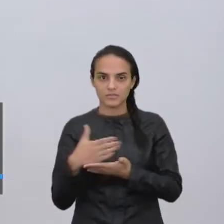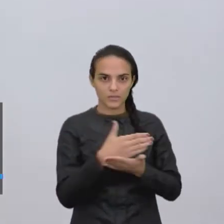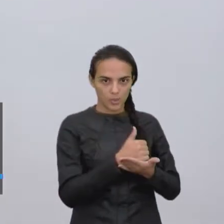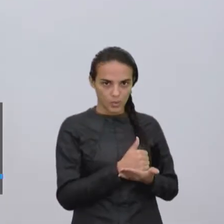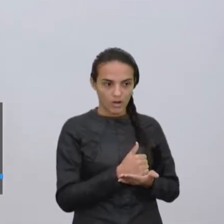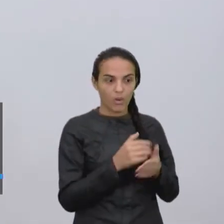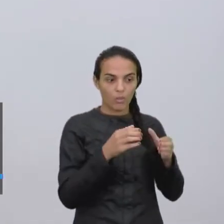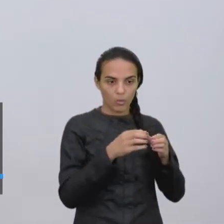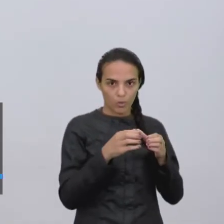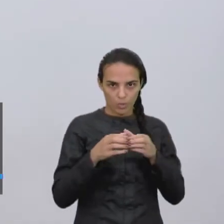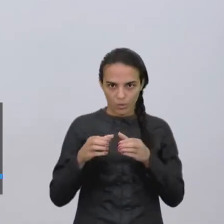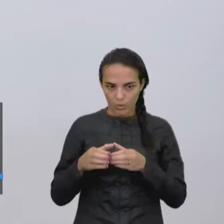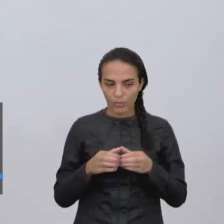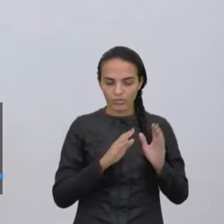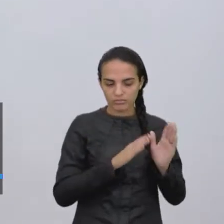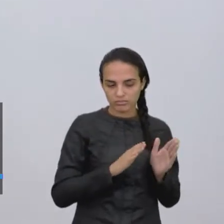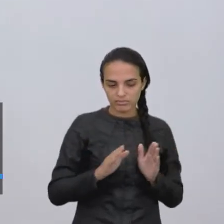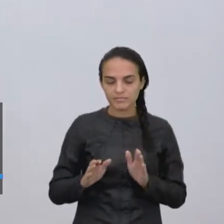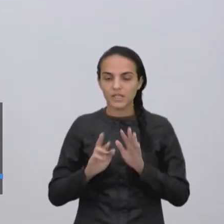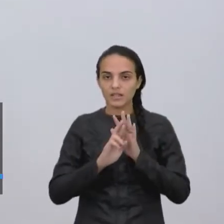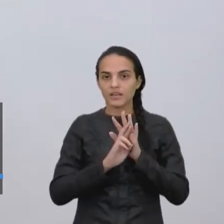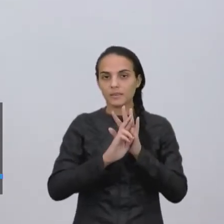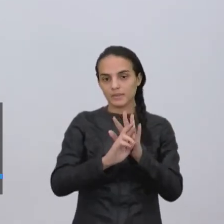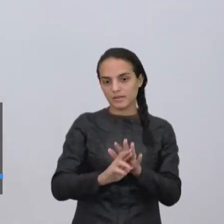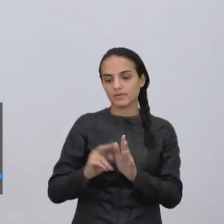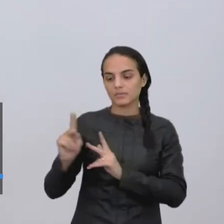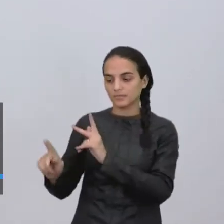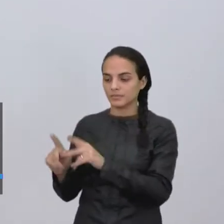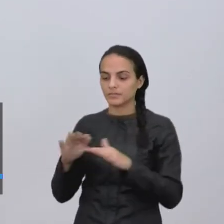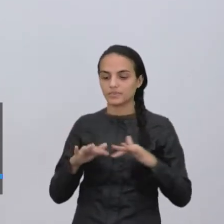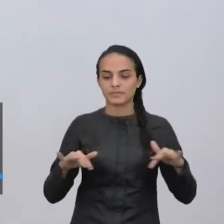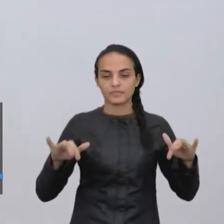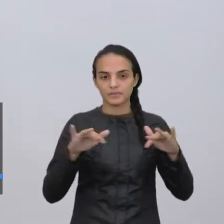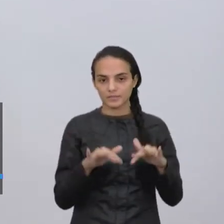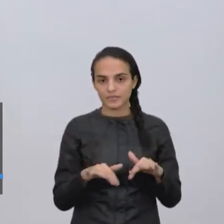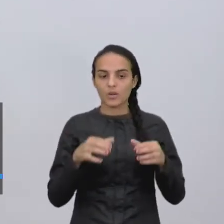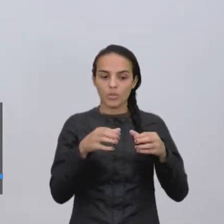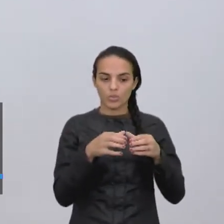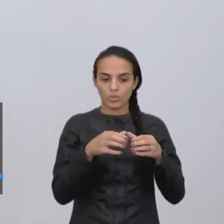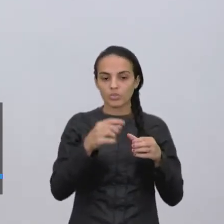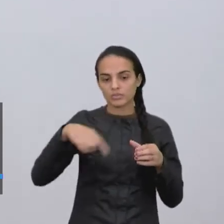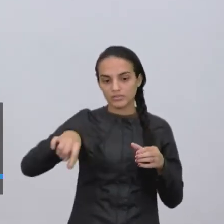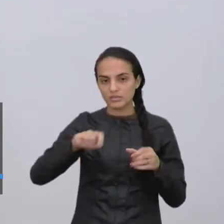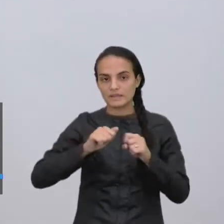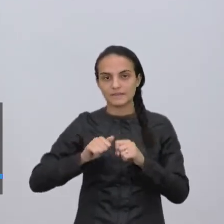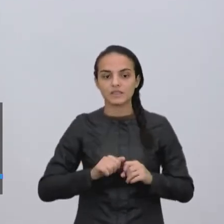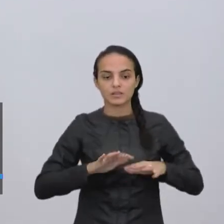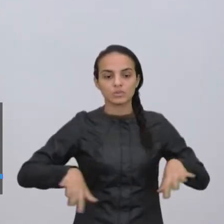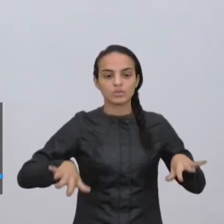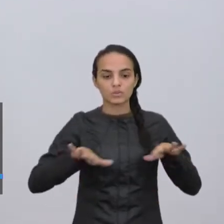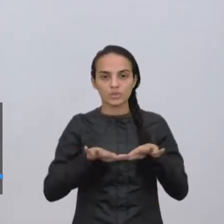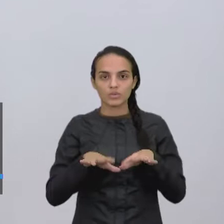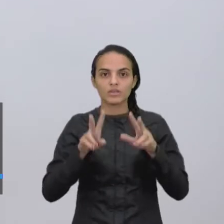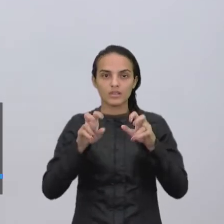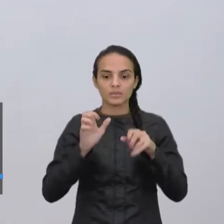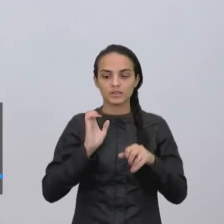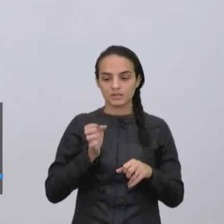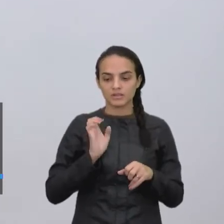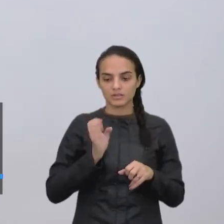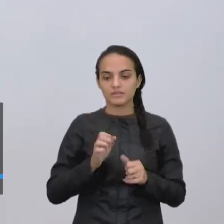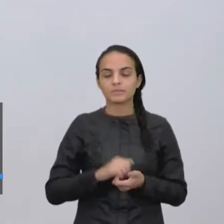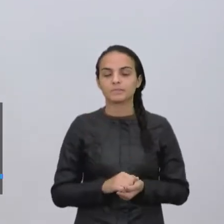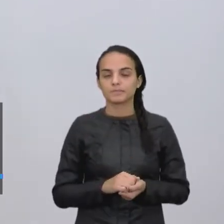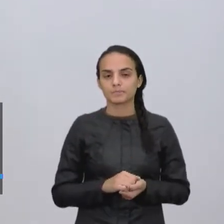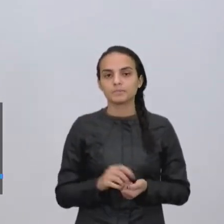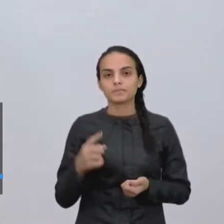um grupo que realmente represente a população e, nesse grupo, a gente faz toda a parte de estatística, toda a parte